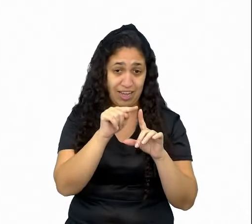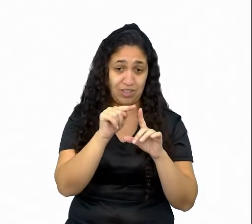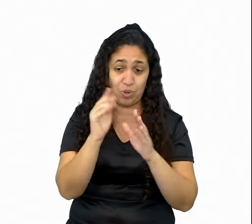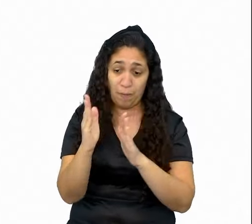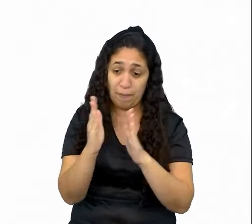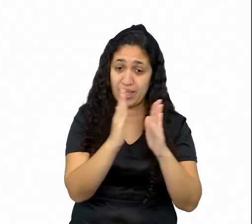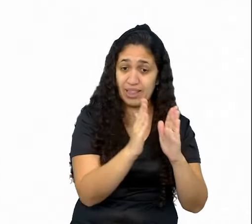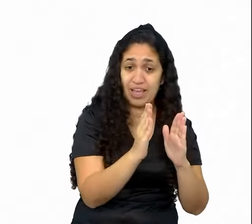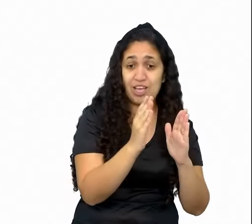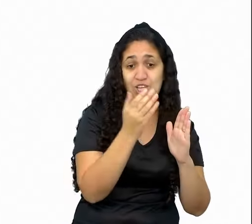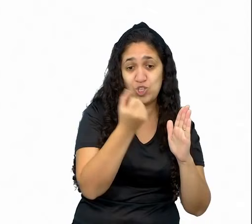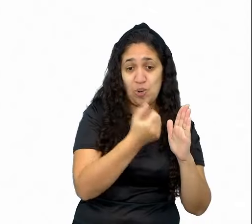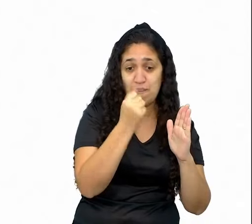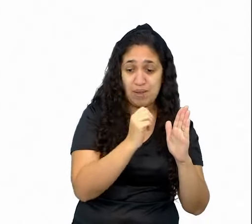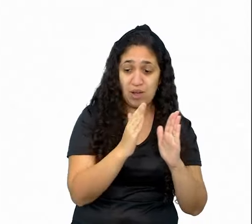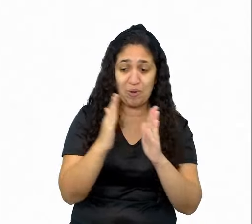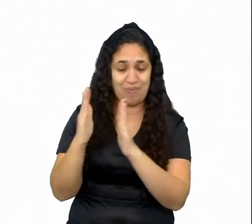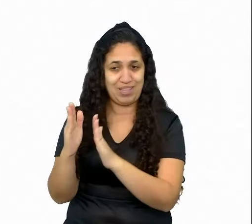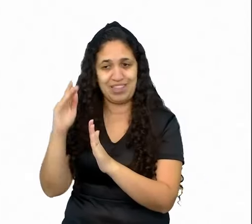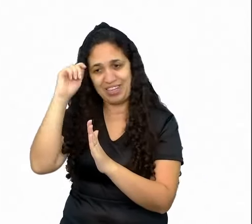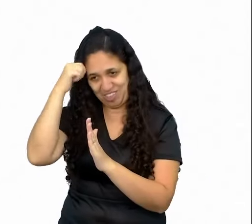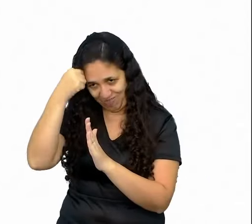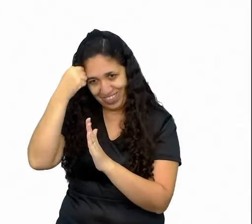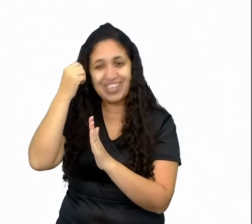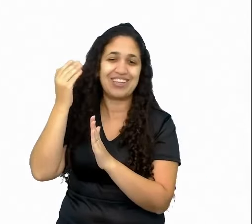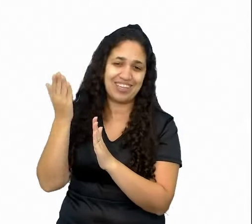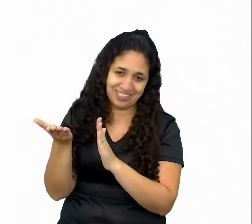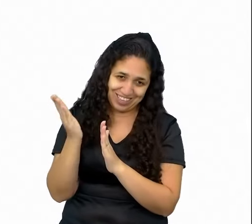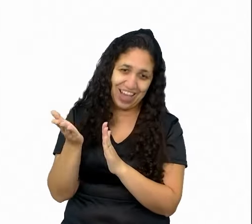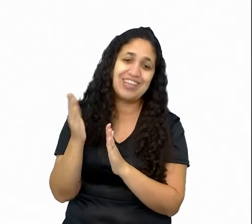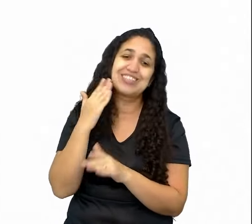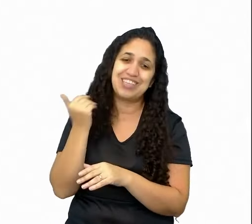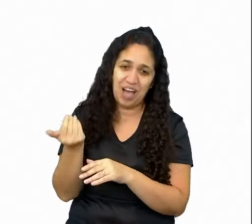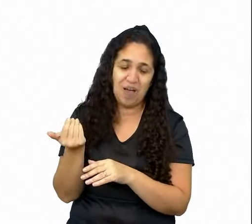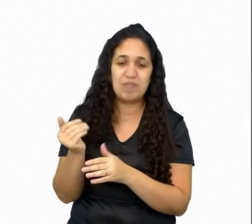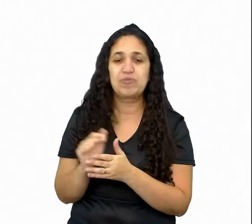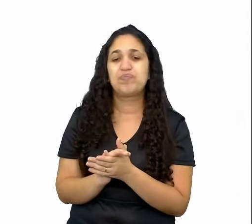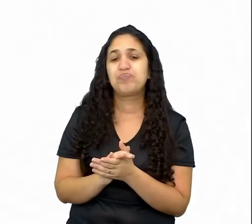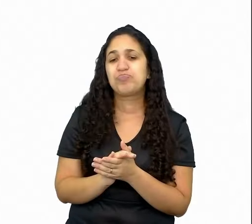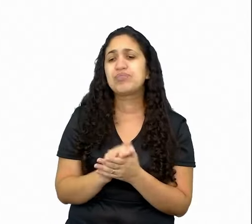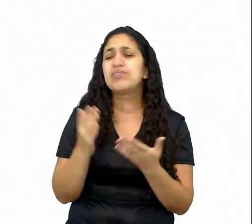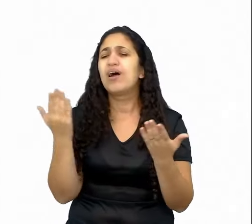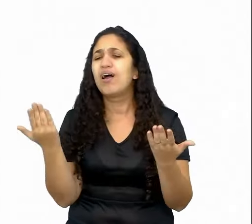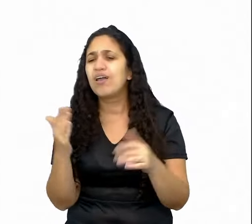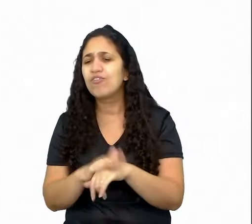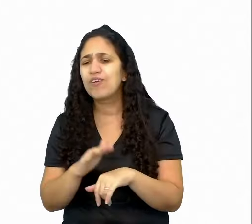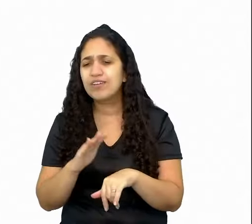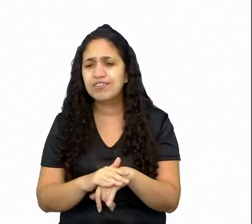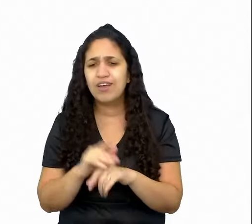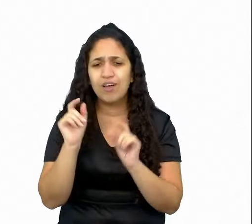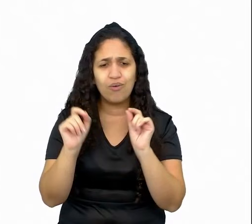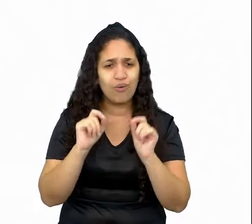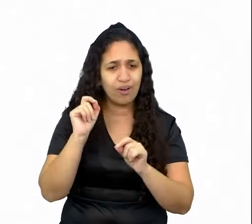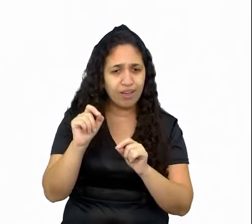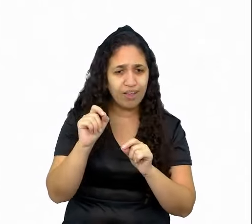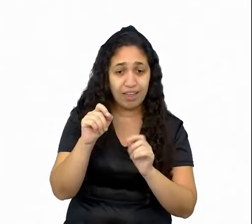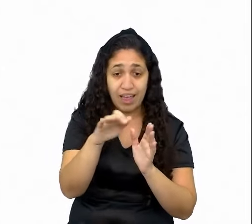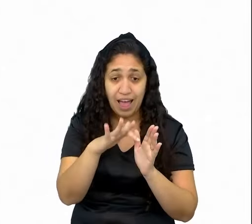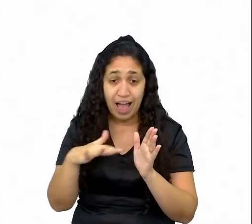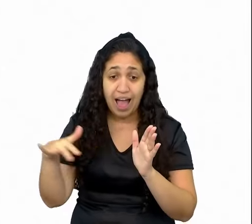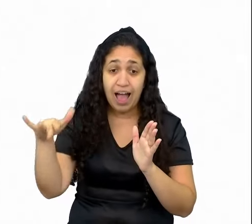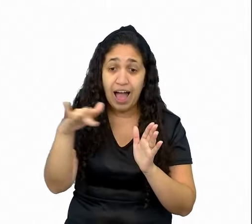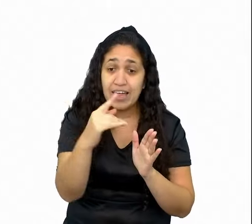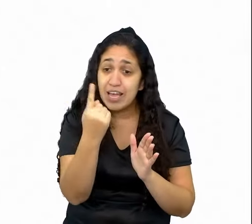e metade é preta, as casinhas, né? E aí, o que eu faço? Calcule a área de um